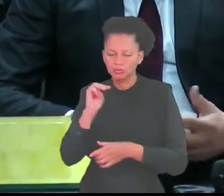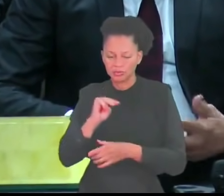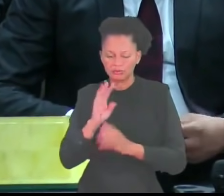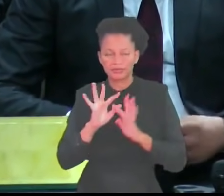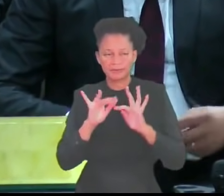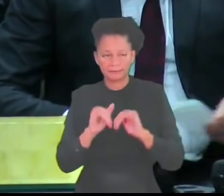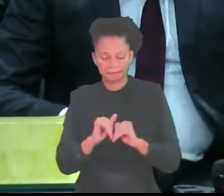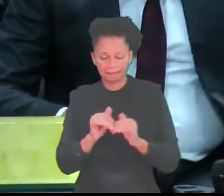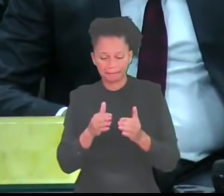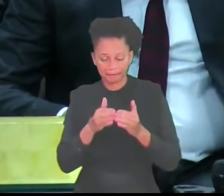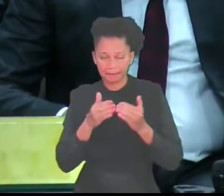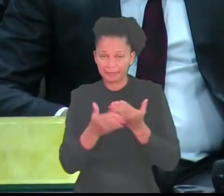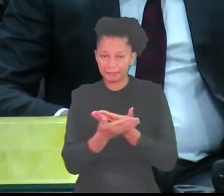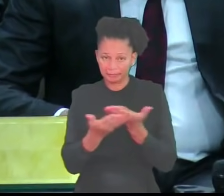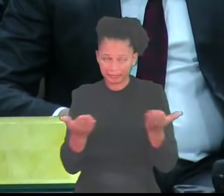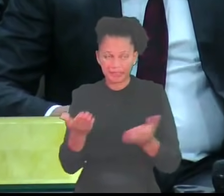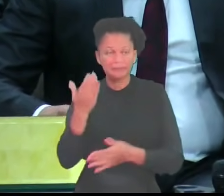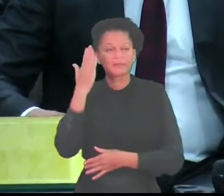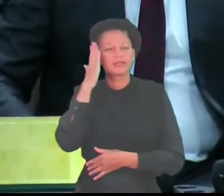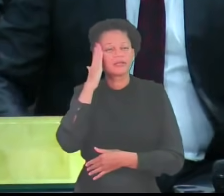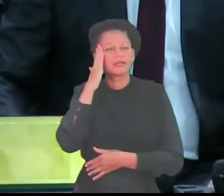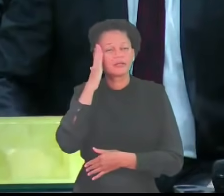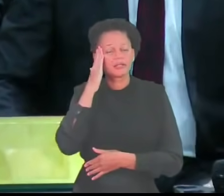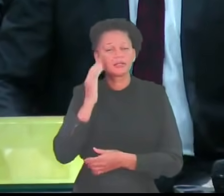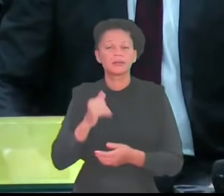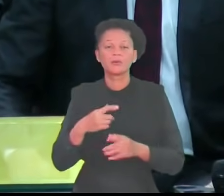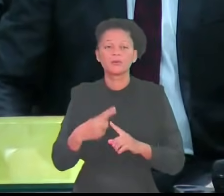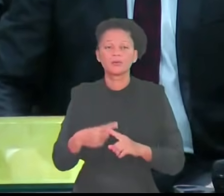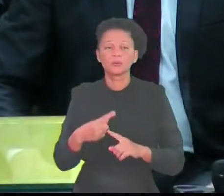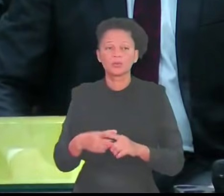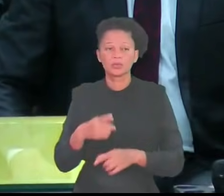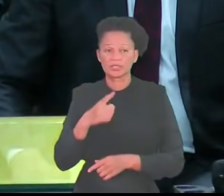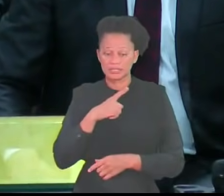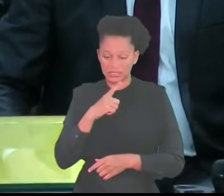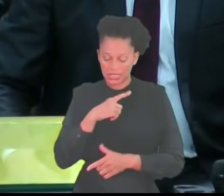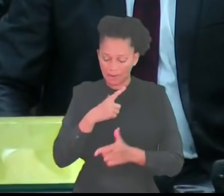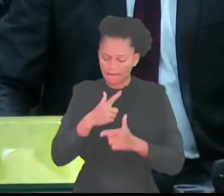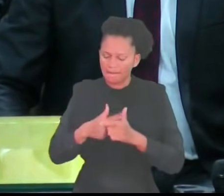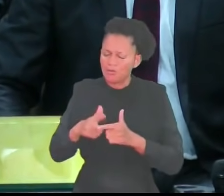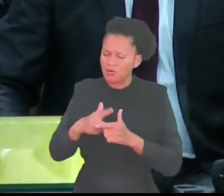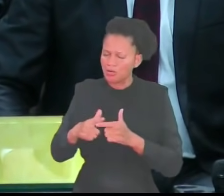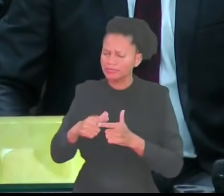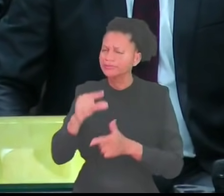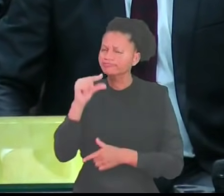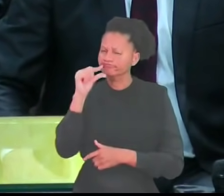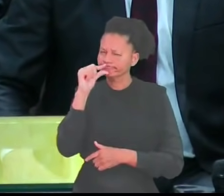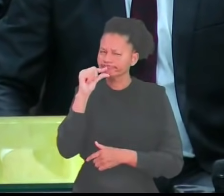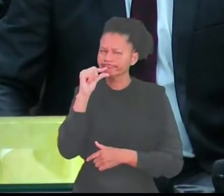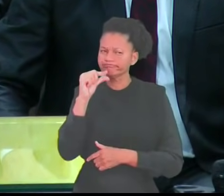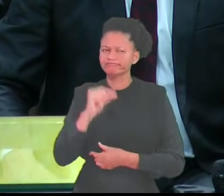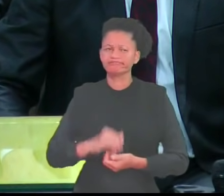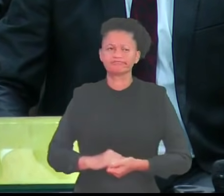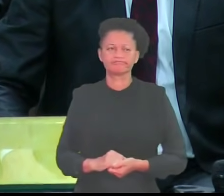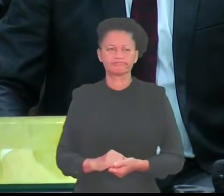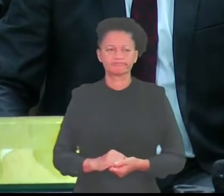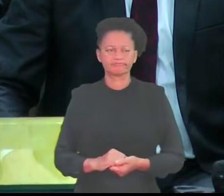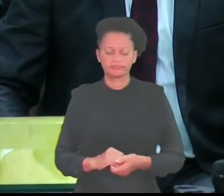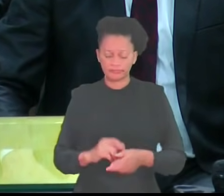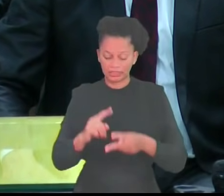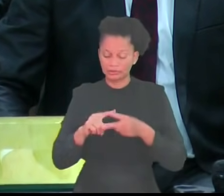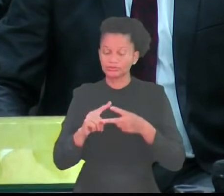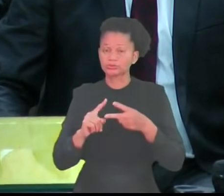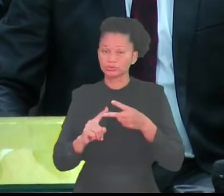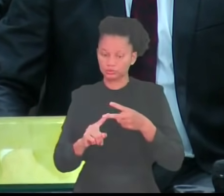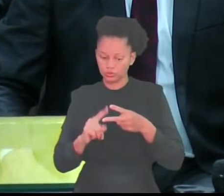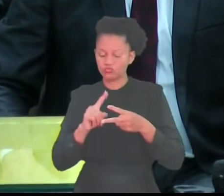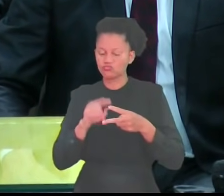queria pedir a vossa compreensão, porque nós temos um probleminha. E eram dois problemas, um